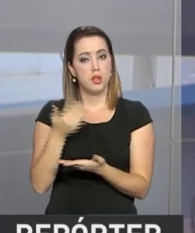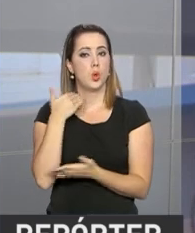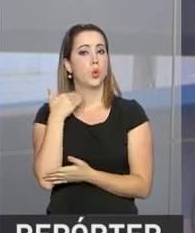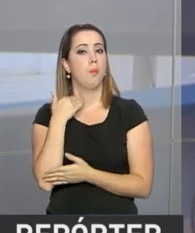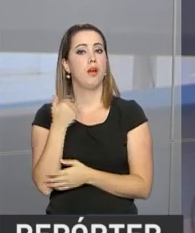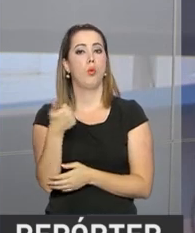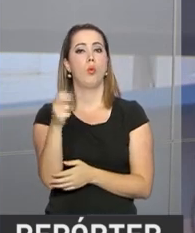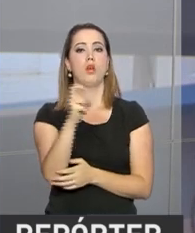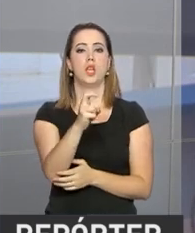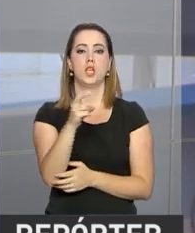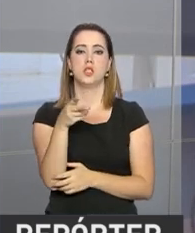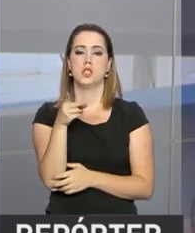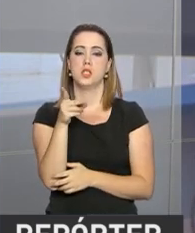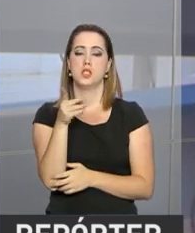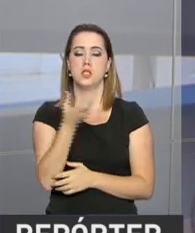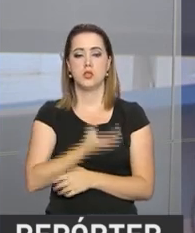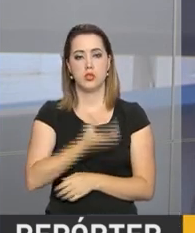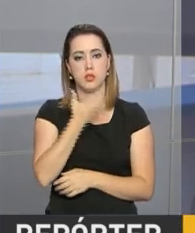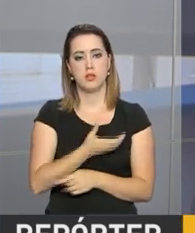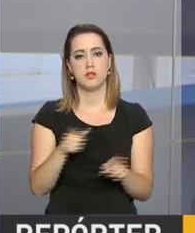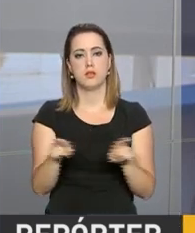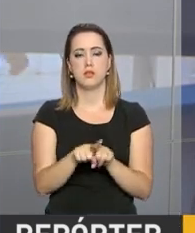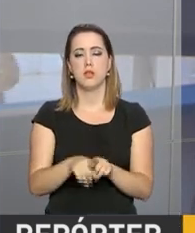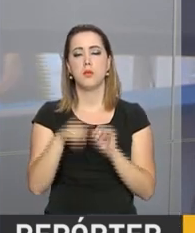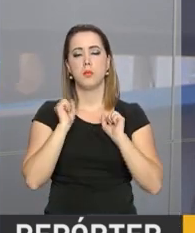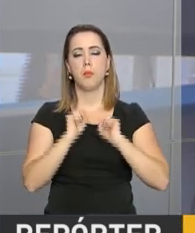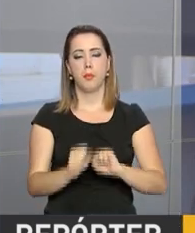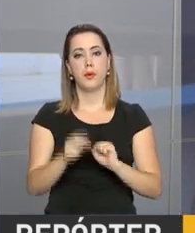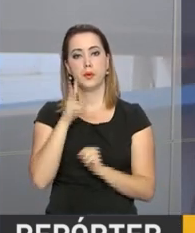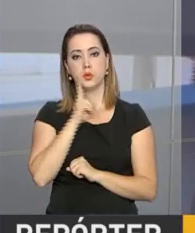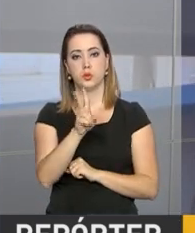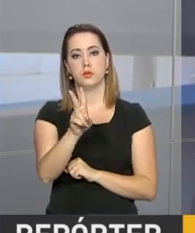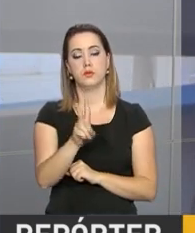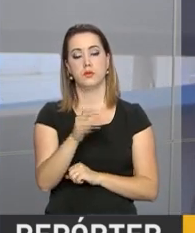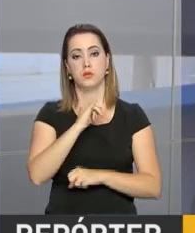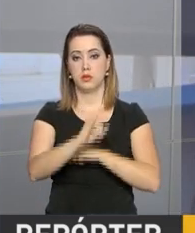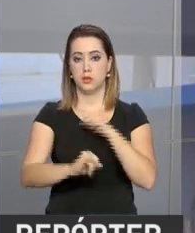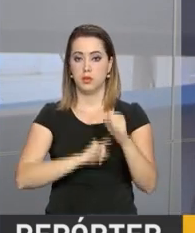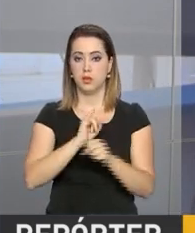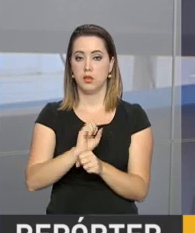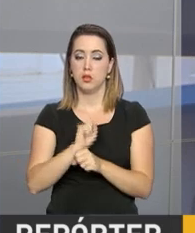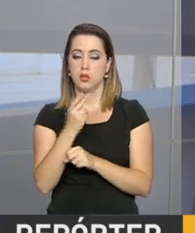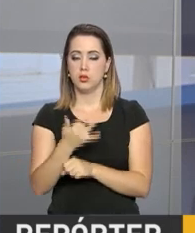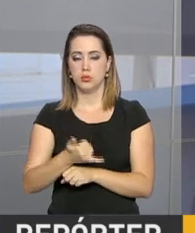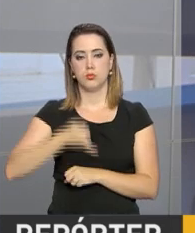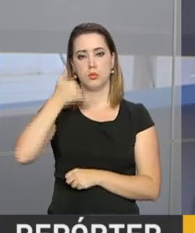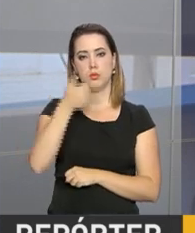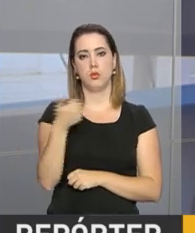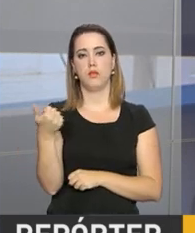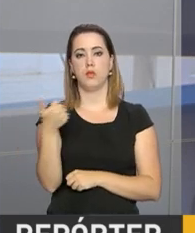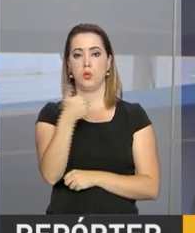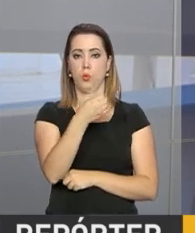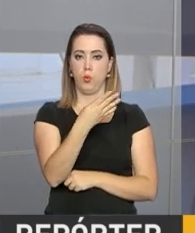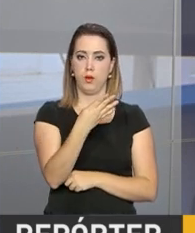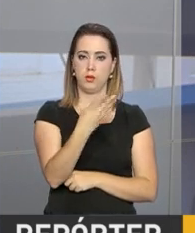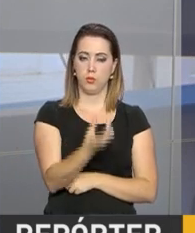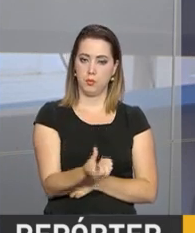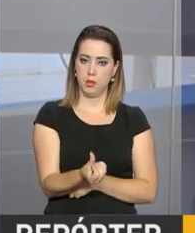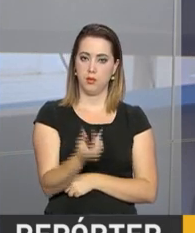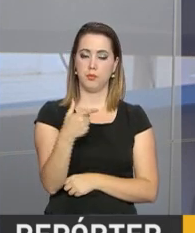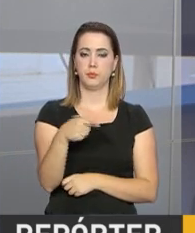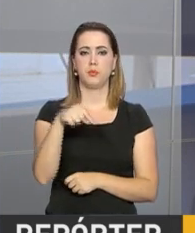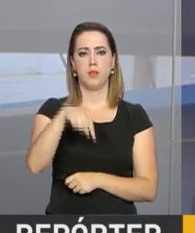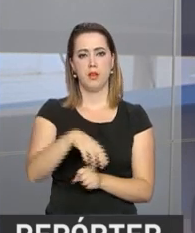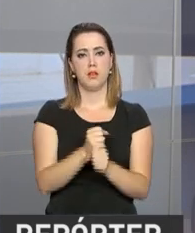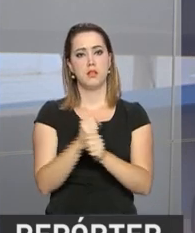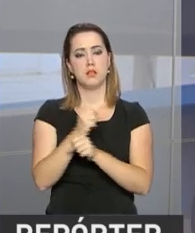consultas poderão ser feitas pela internet ou pela central 146 ainda de acordo com a Receita Federal em 2016